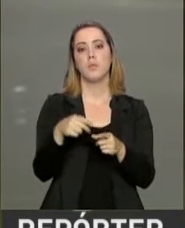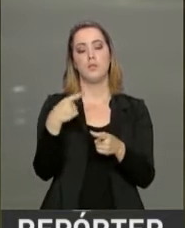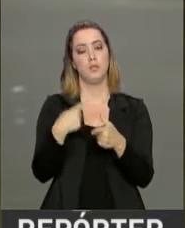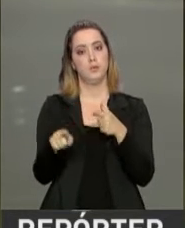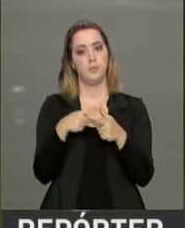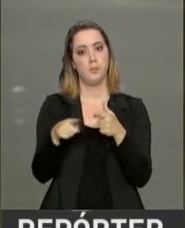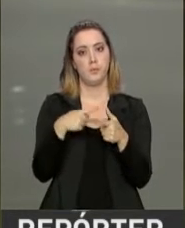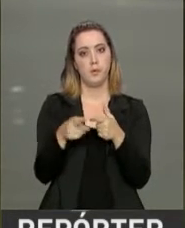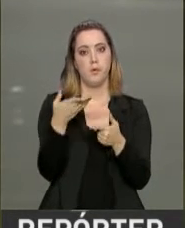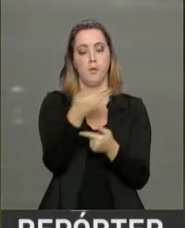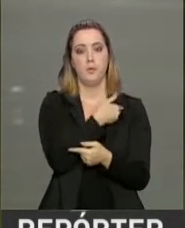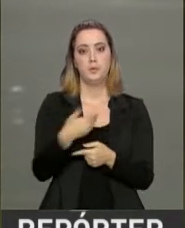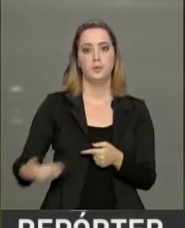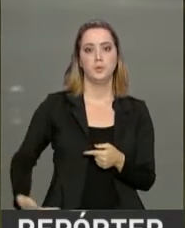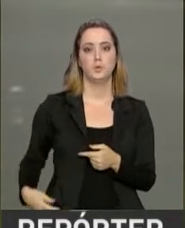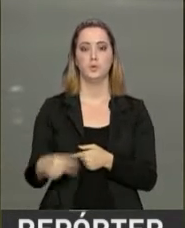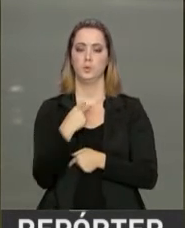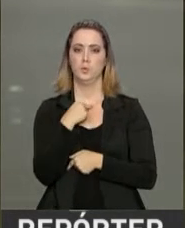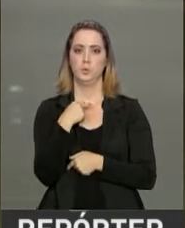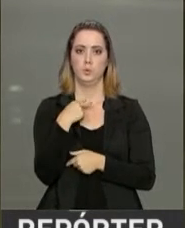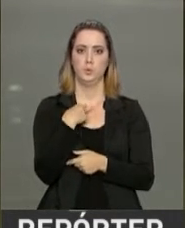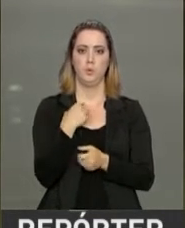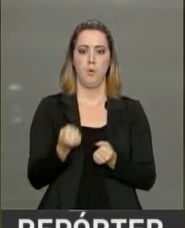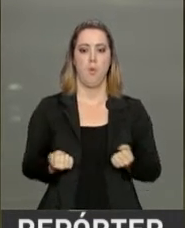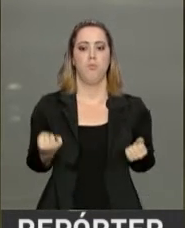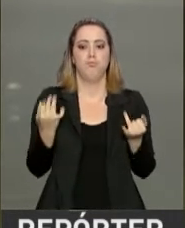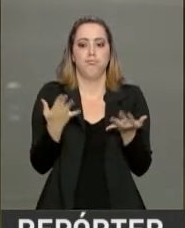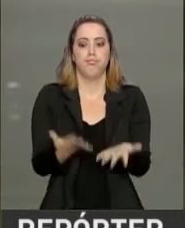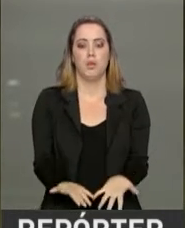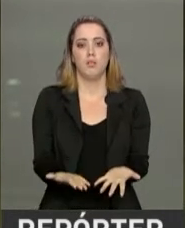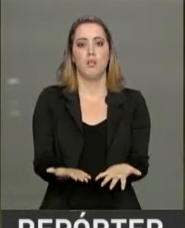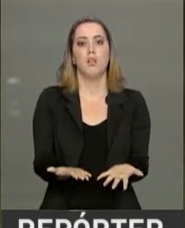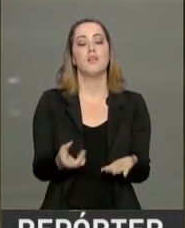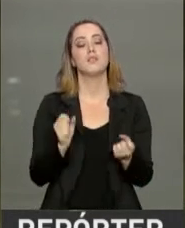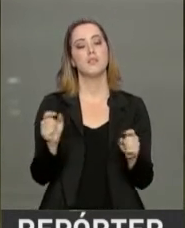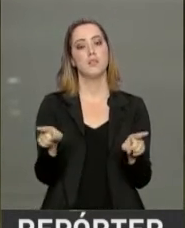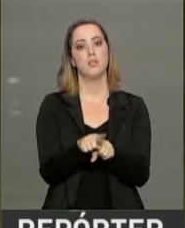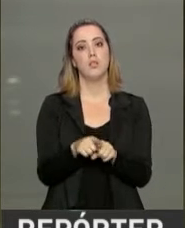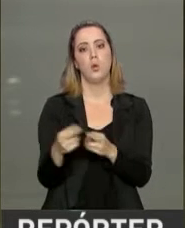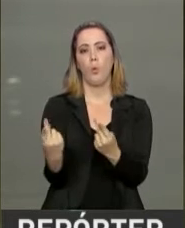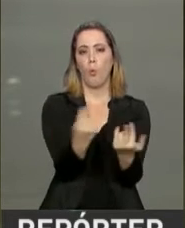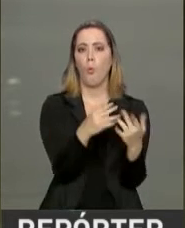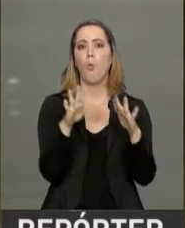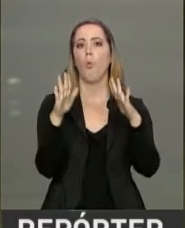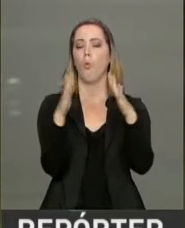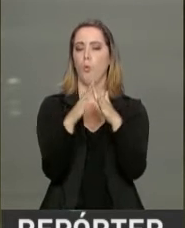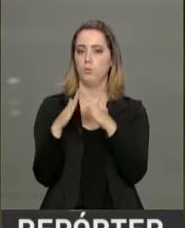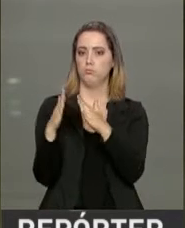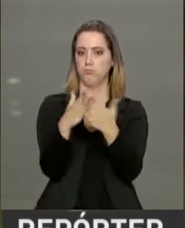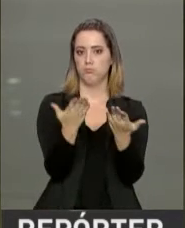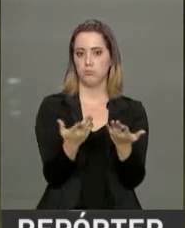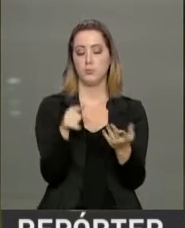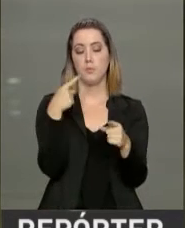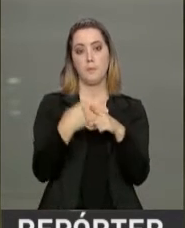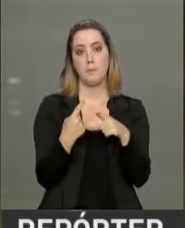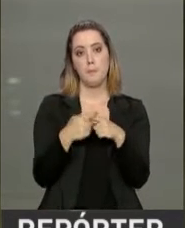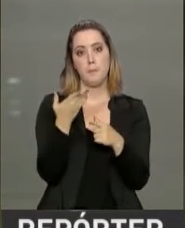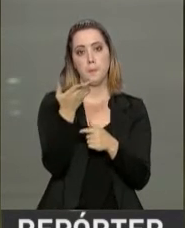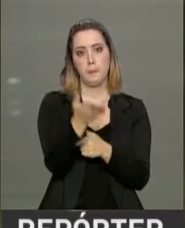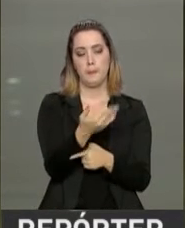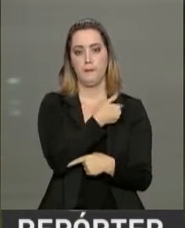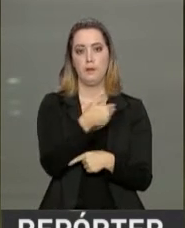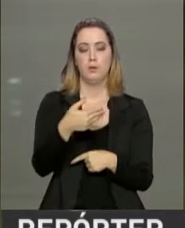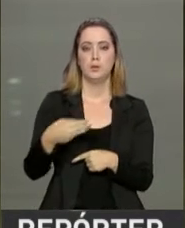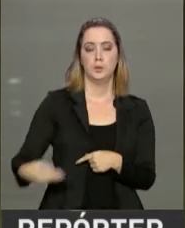públicas, o governo não pode gastar mais do que ganha, como ocorre no orçamento de uma família. Por conta disso,